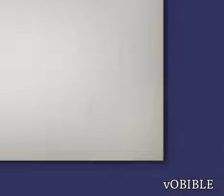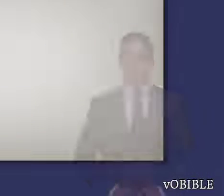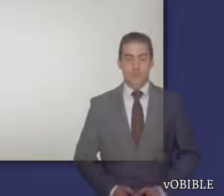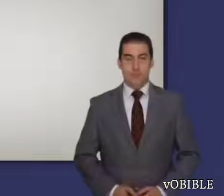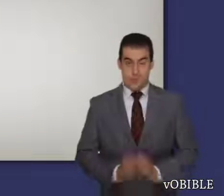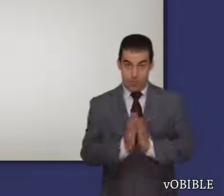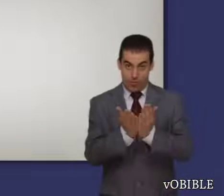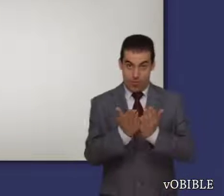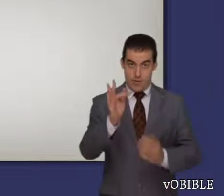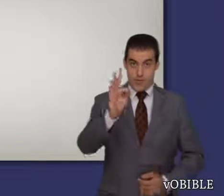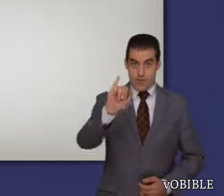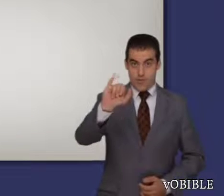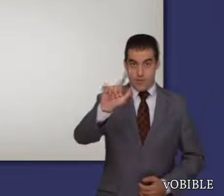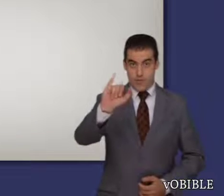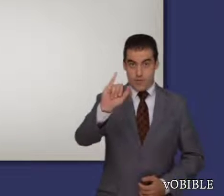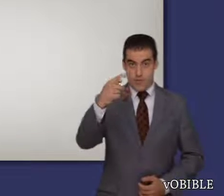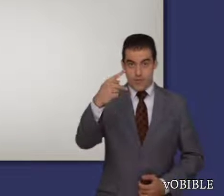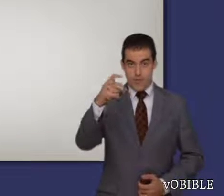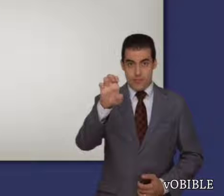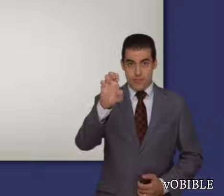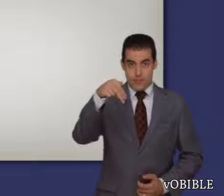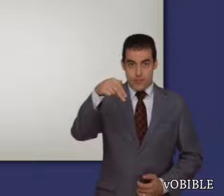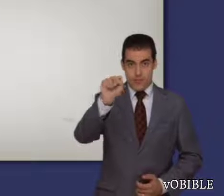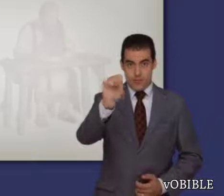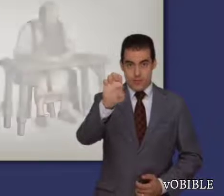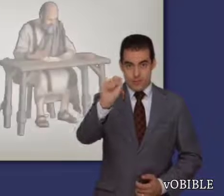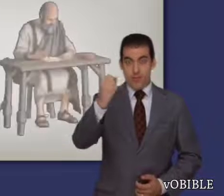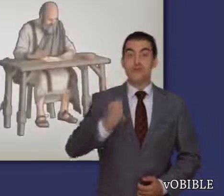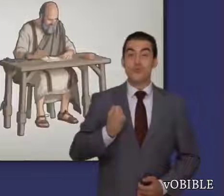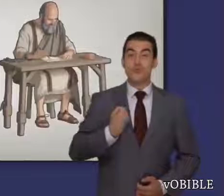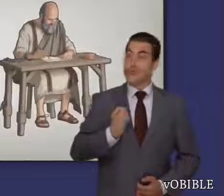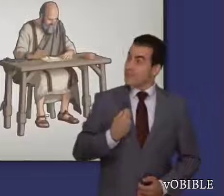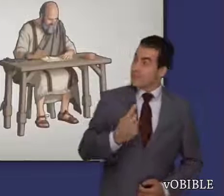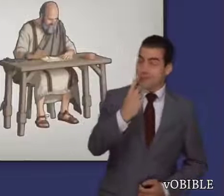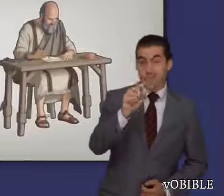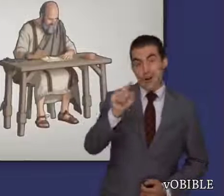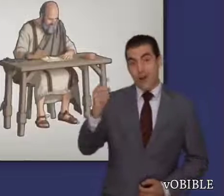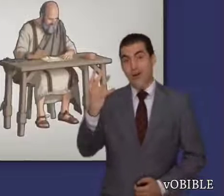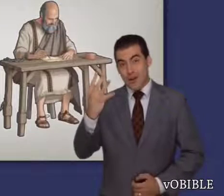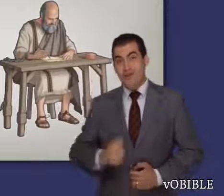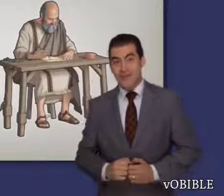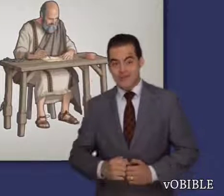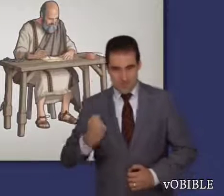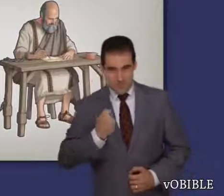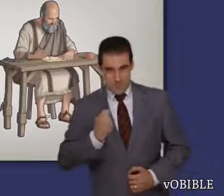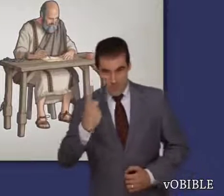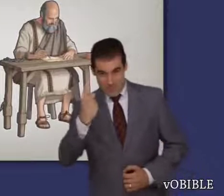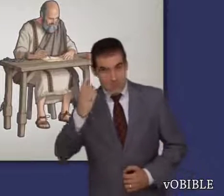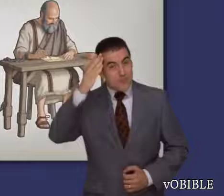A carta aos Filipenses tem 4 capítulos. No capítulo 1, Paulo diz que sua prisão em Roma